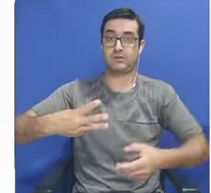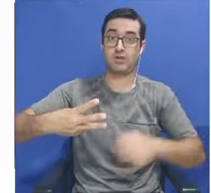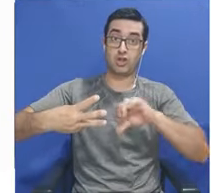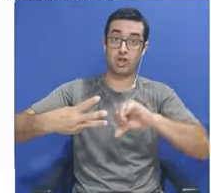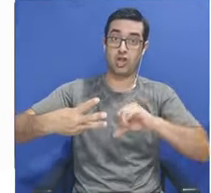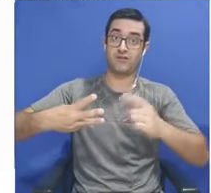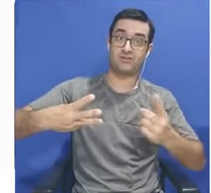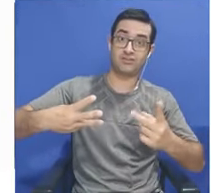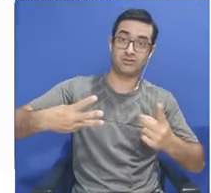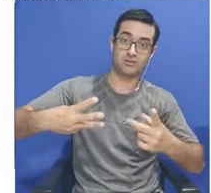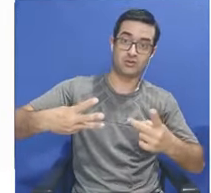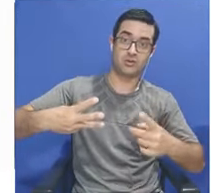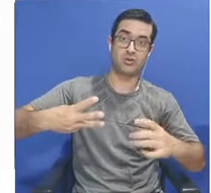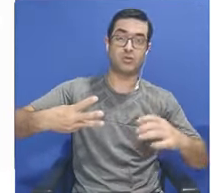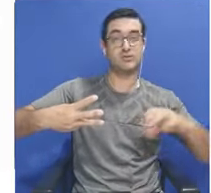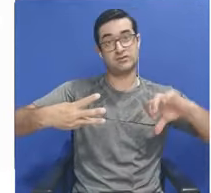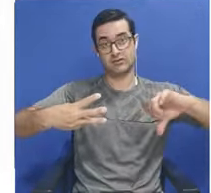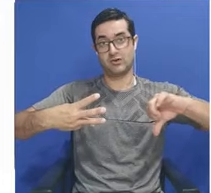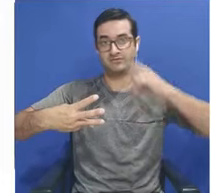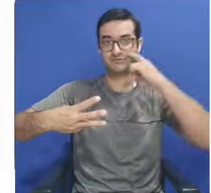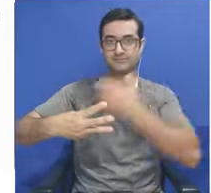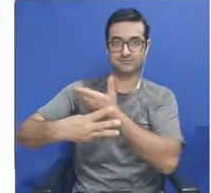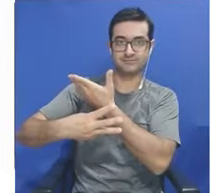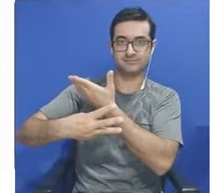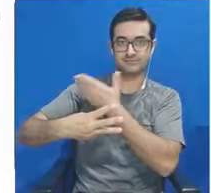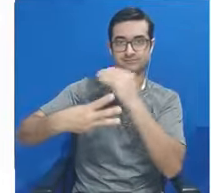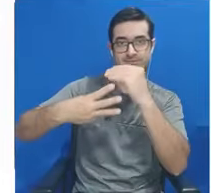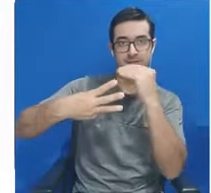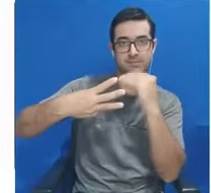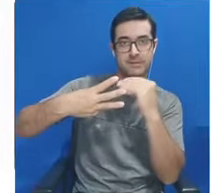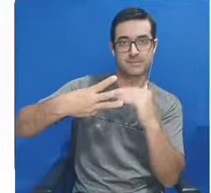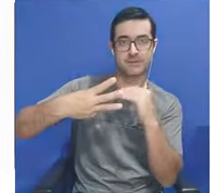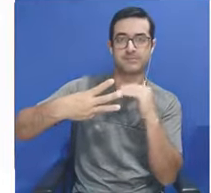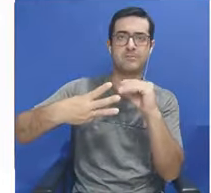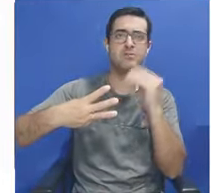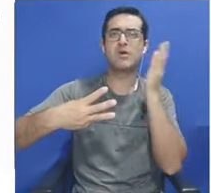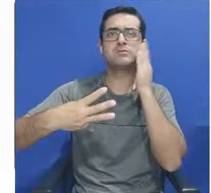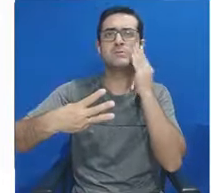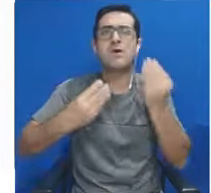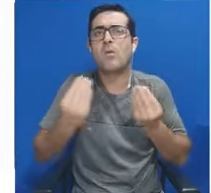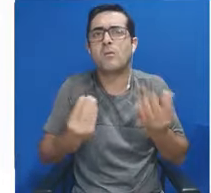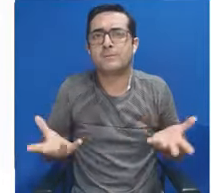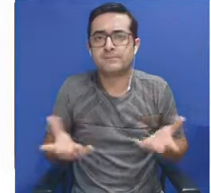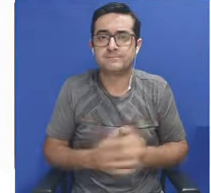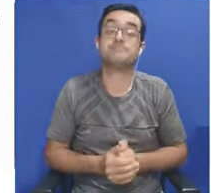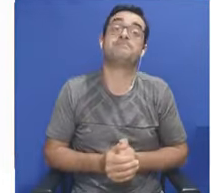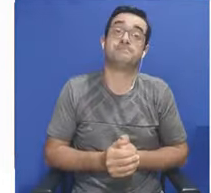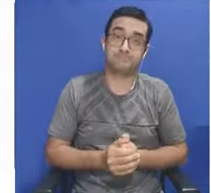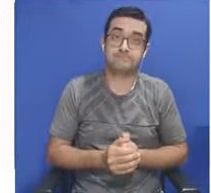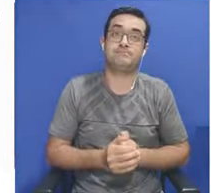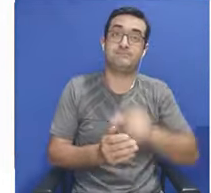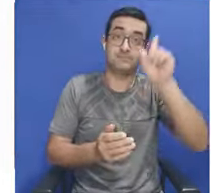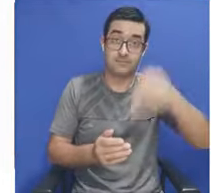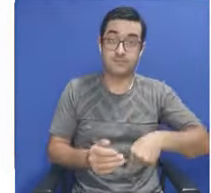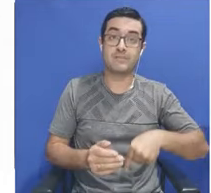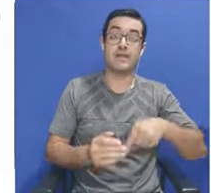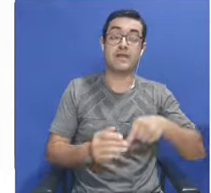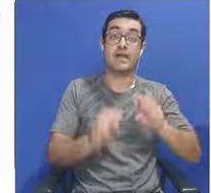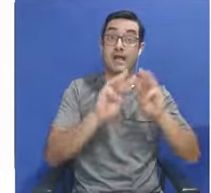C9H12O9. E como eu vou saber disso? A partir da massa. Bom, o que vai